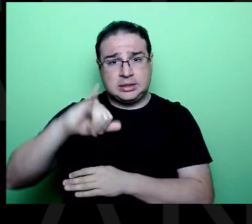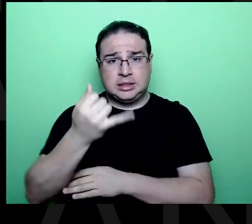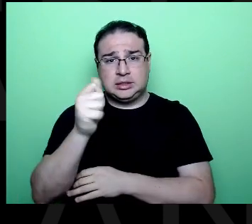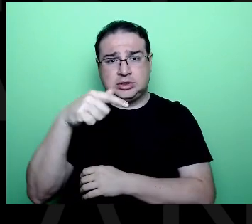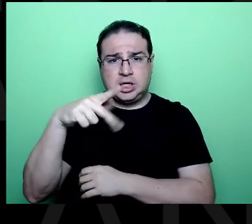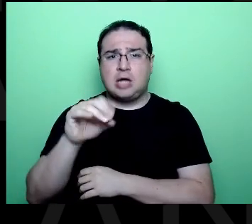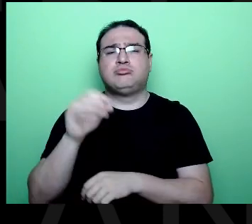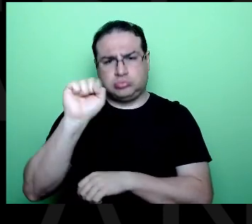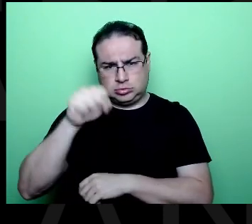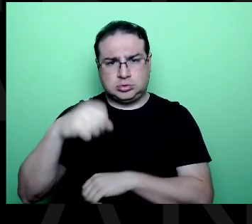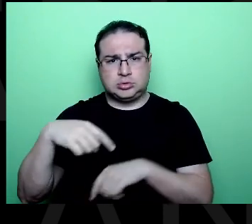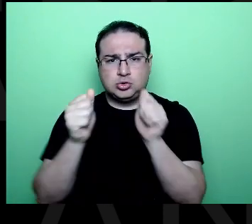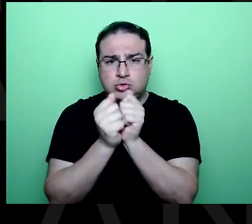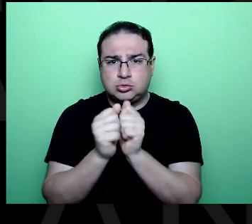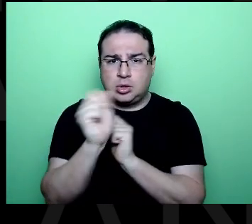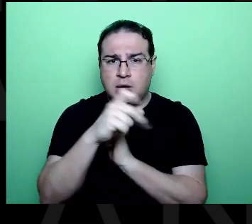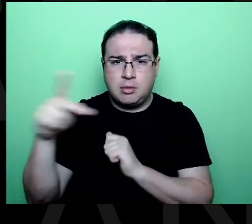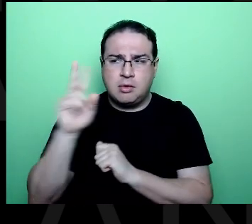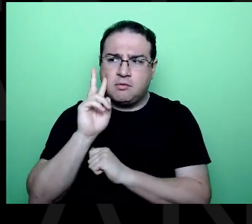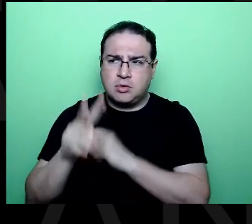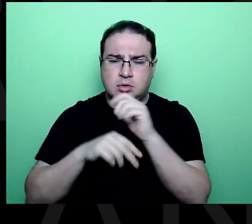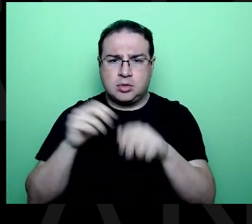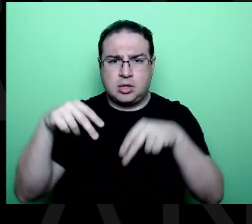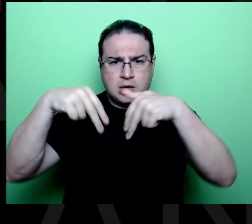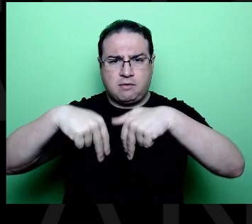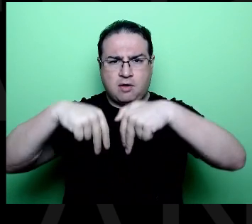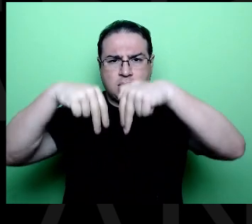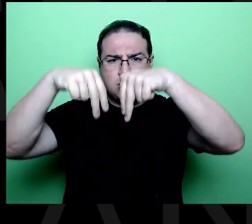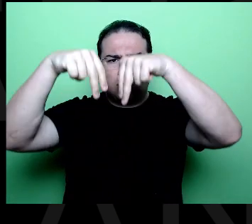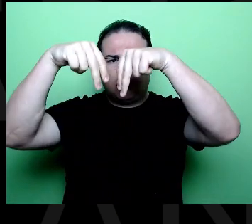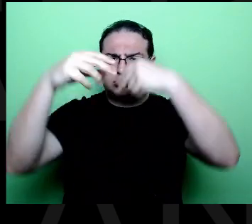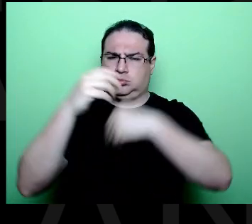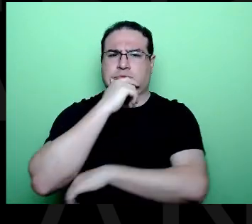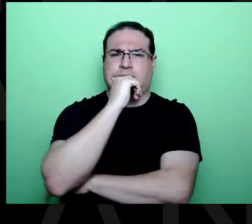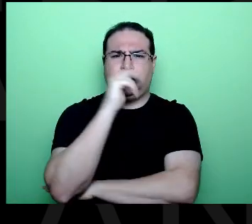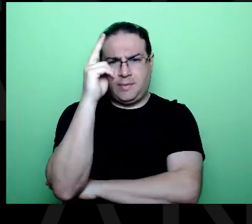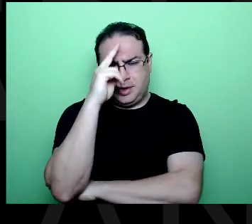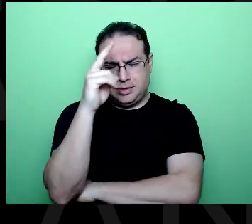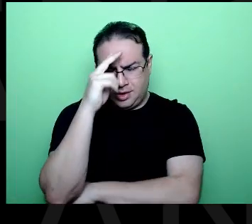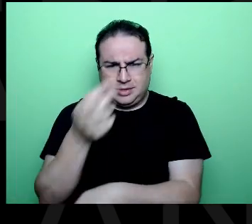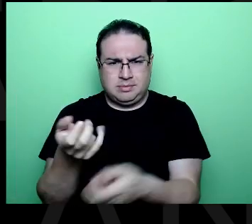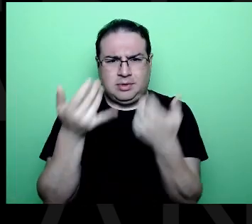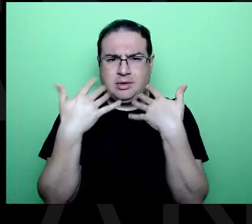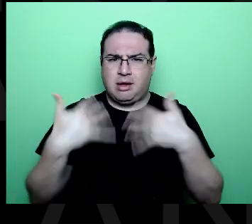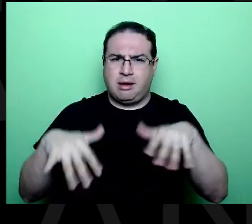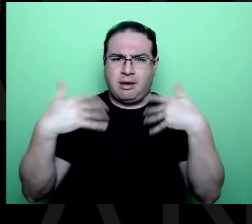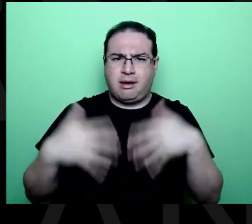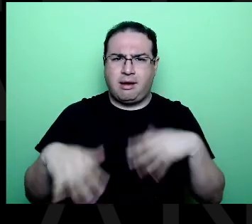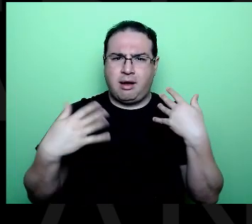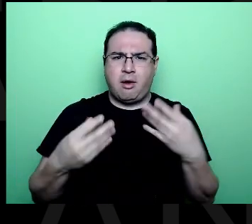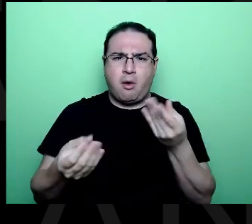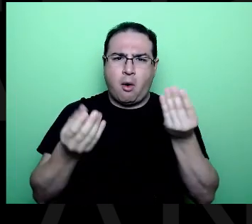senhora sabe onde mora o Jango? Aí eles entraram juntos no apartamento e ele não reconheceu, só reconheceu no elevador. É uma